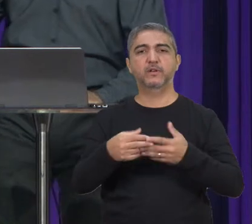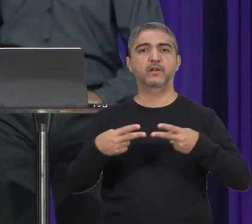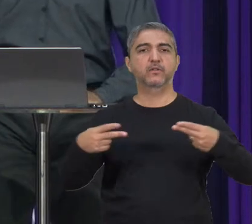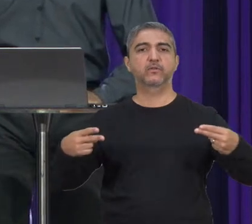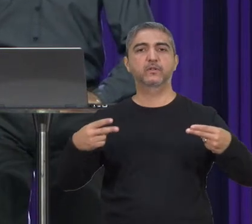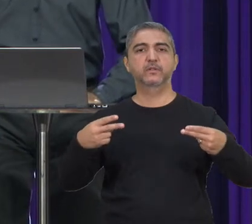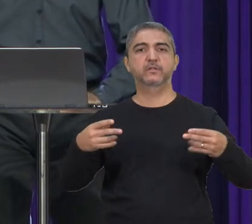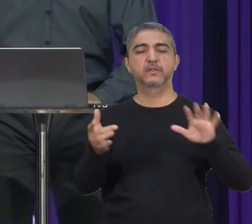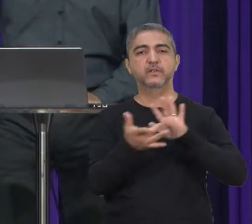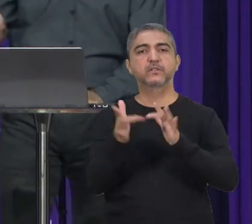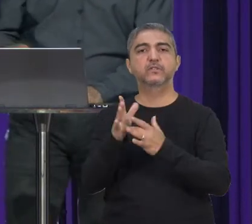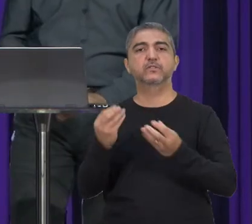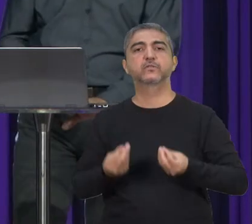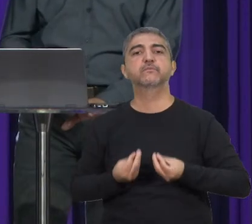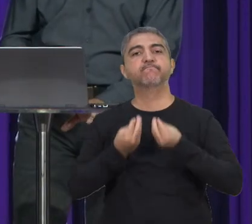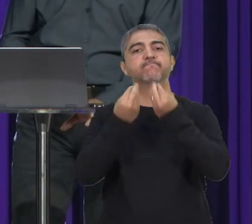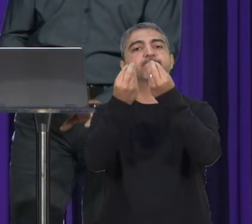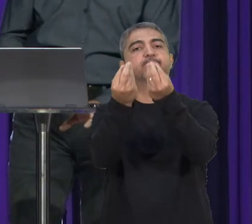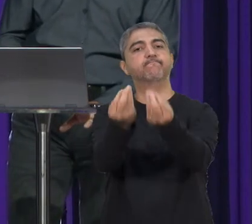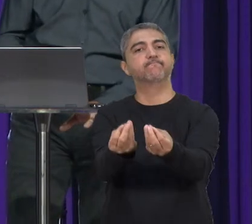Quando vocês amam muito,